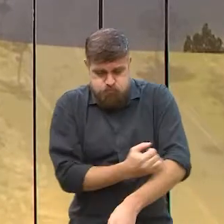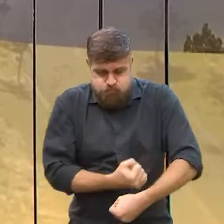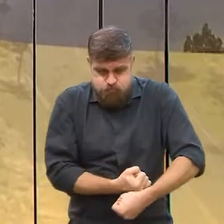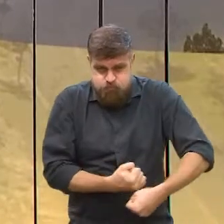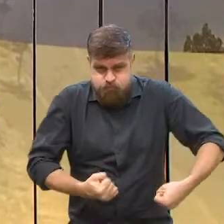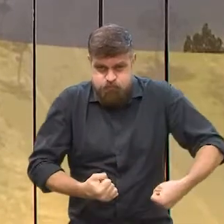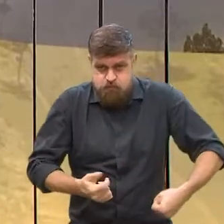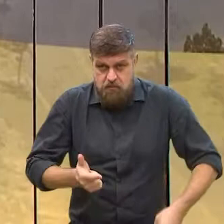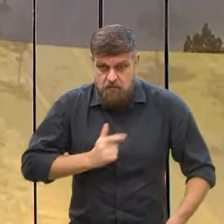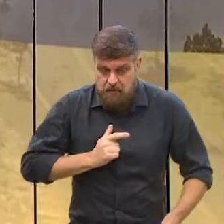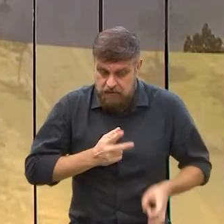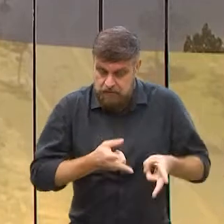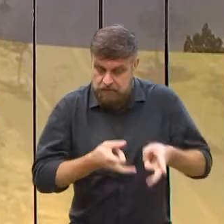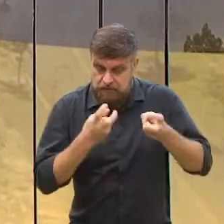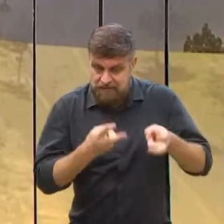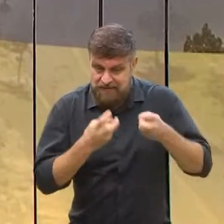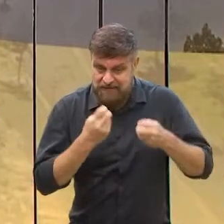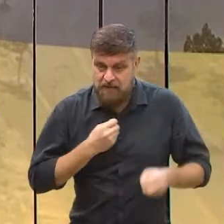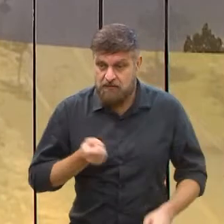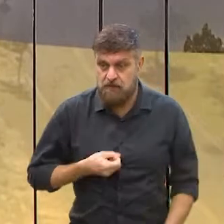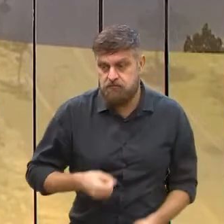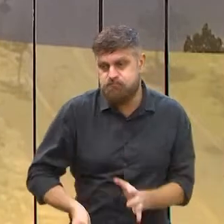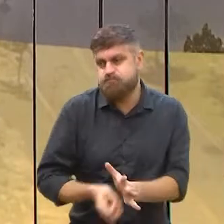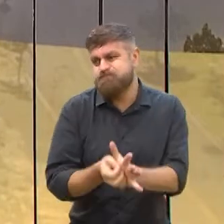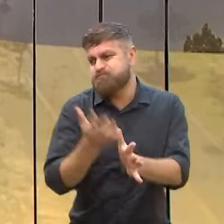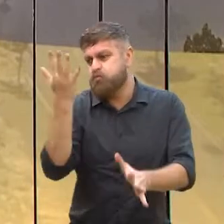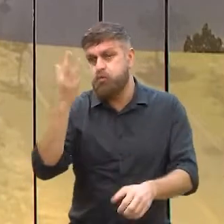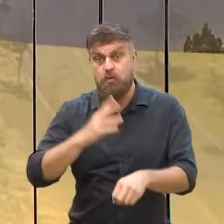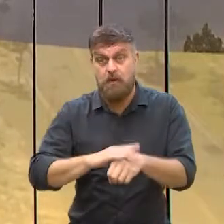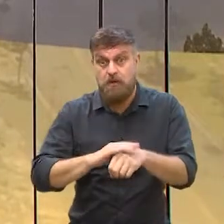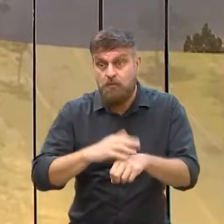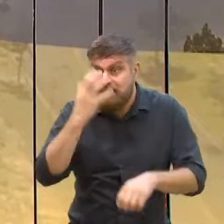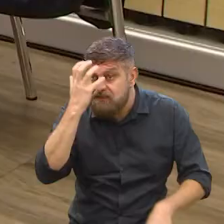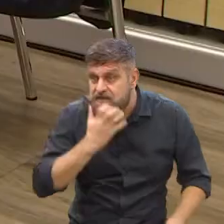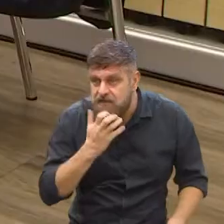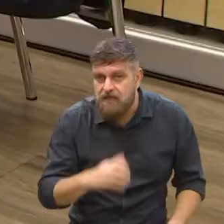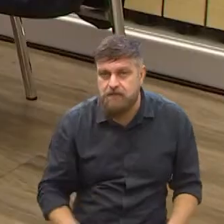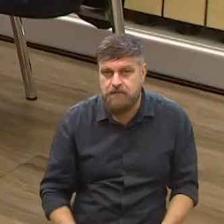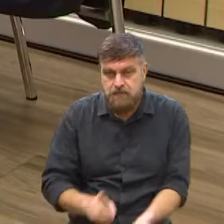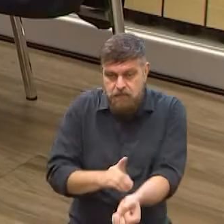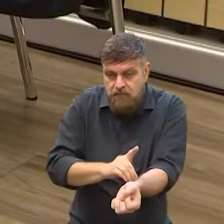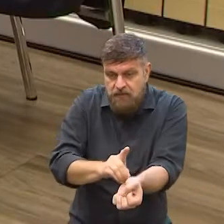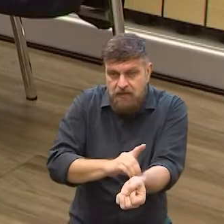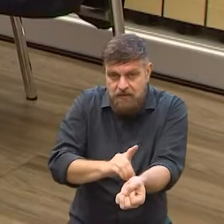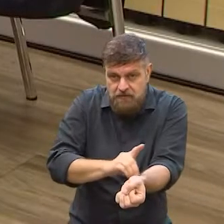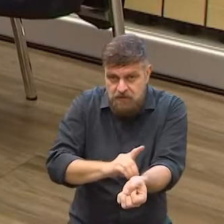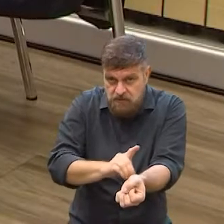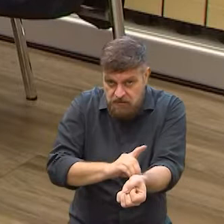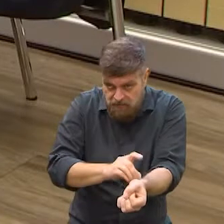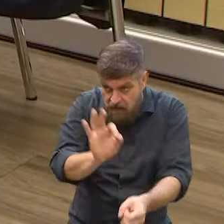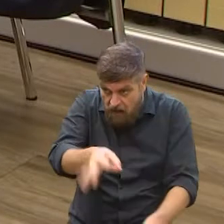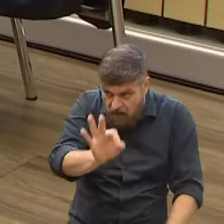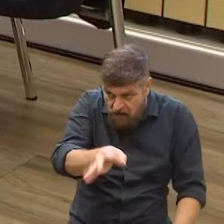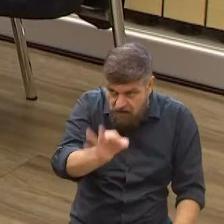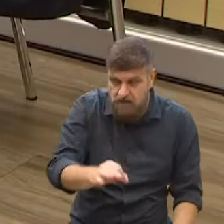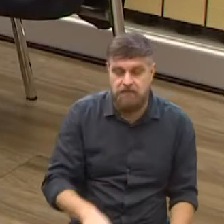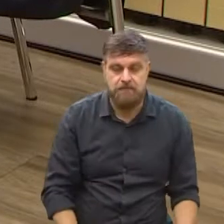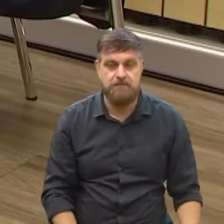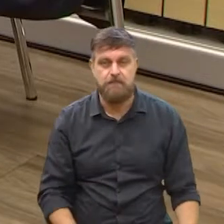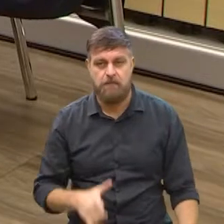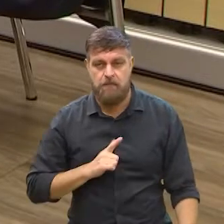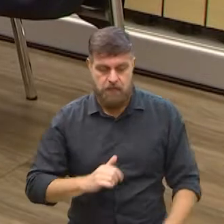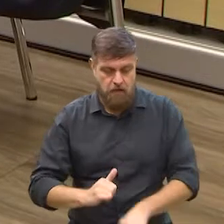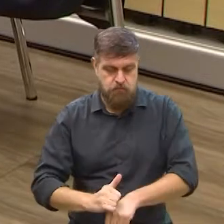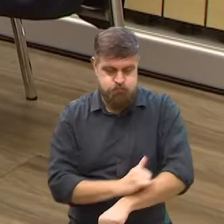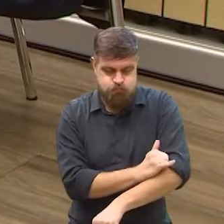ela aparece muito mais frequentemente, ou mais grave. O diabetes é uma delas? A obesidade, sim. A